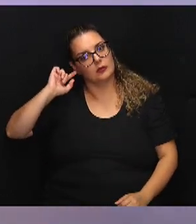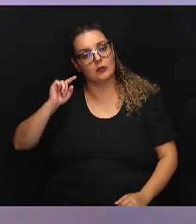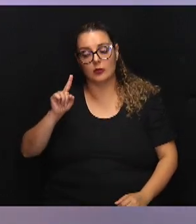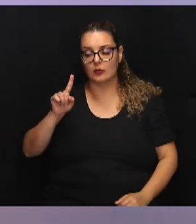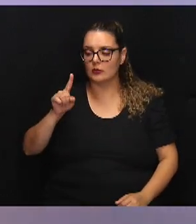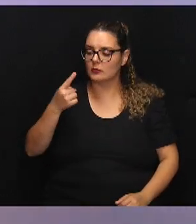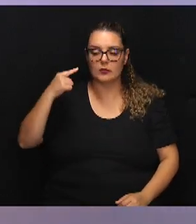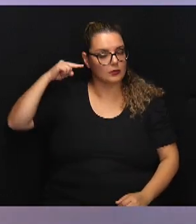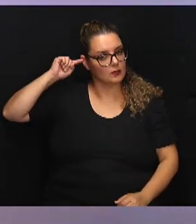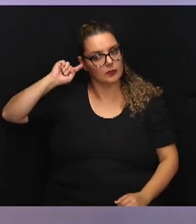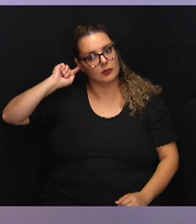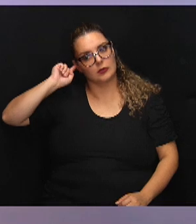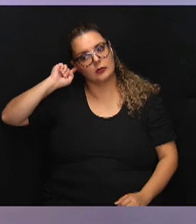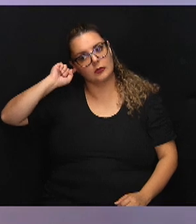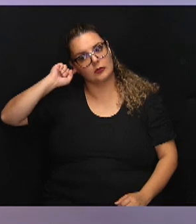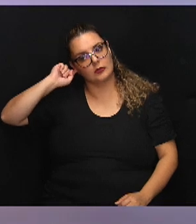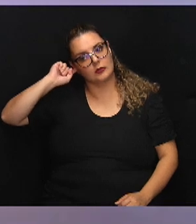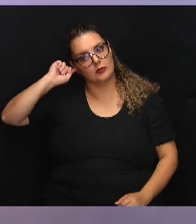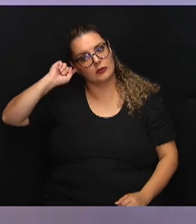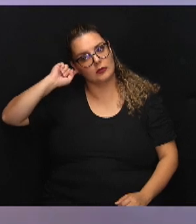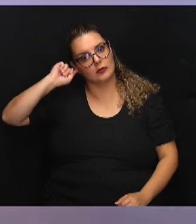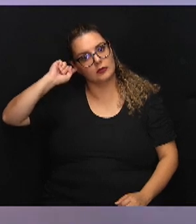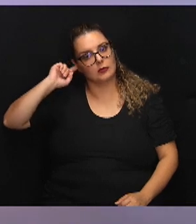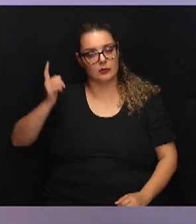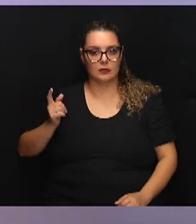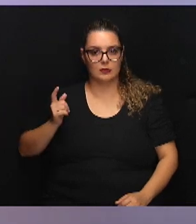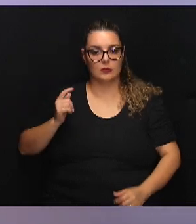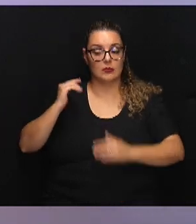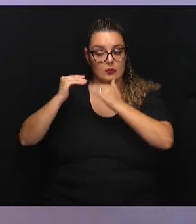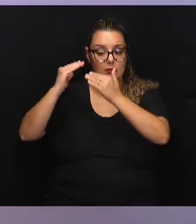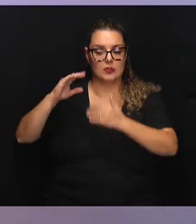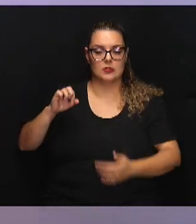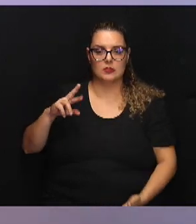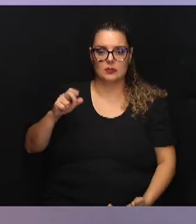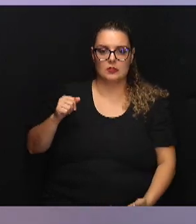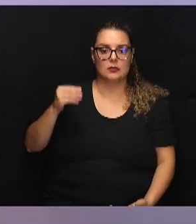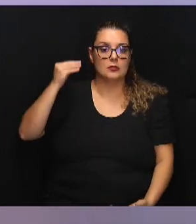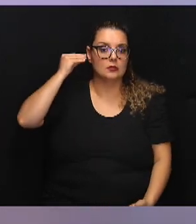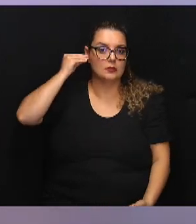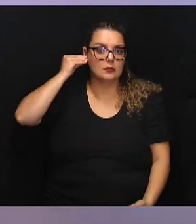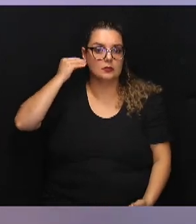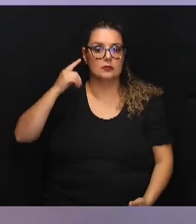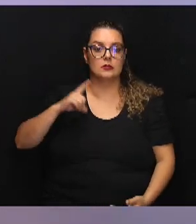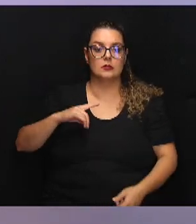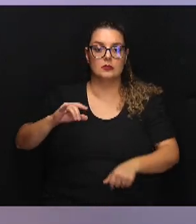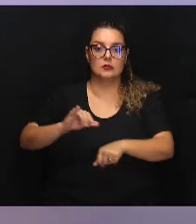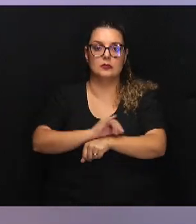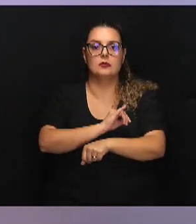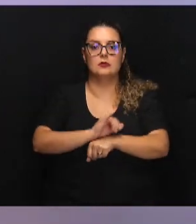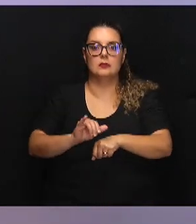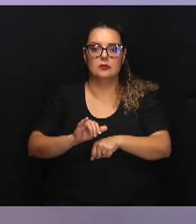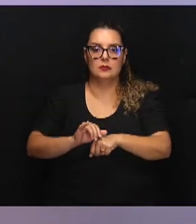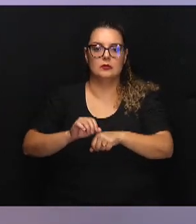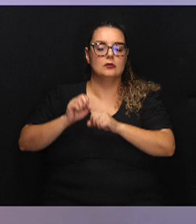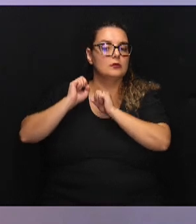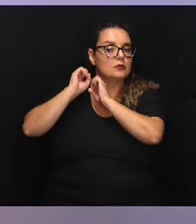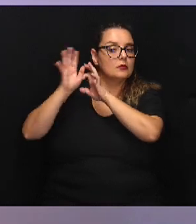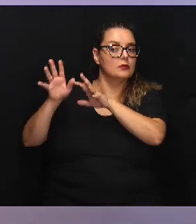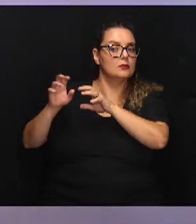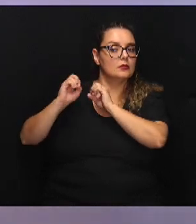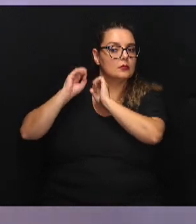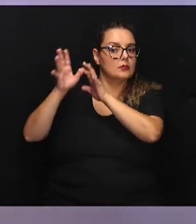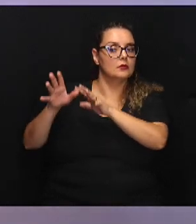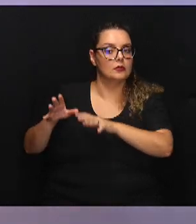alcança. Porque a gente tem, onde a gente produz a cera dentro do ouvido, a gente tem um mecanismo que vai expulsar essa